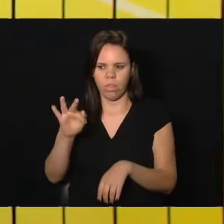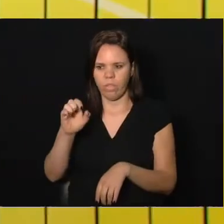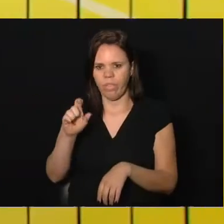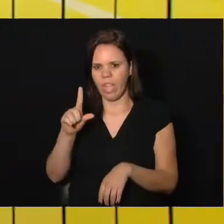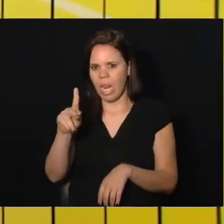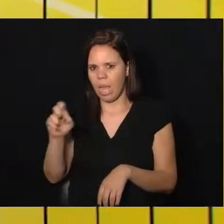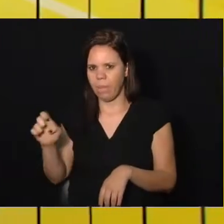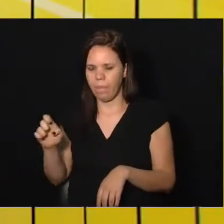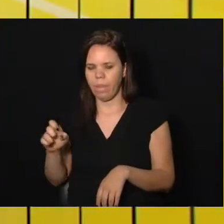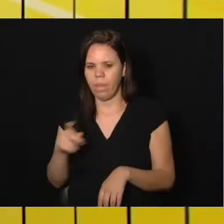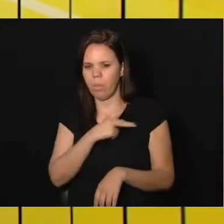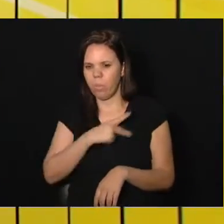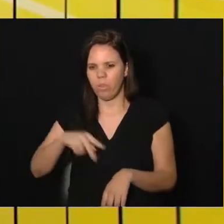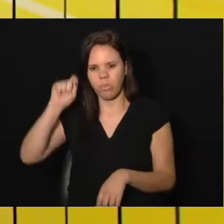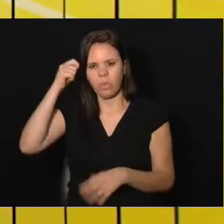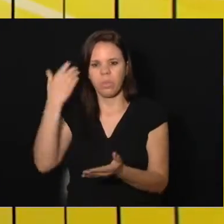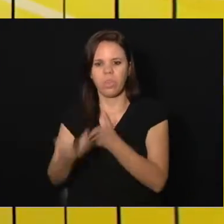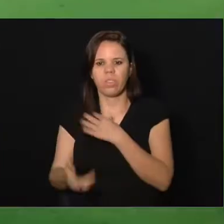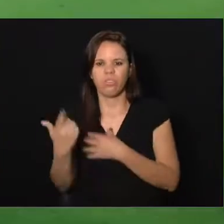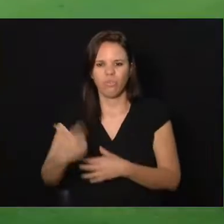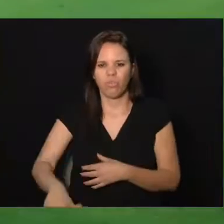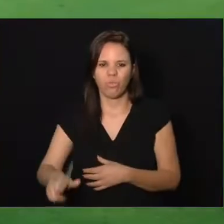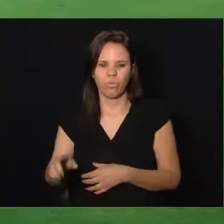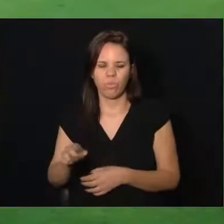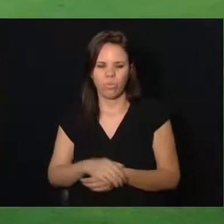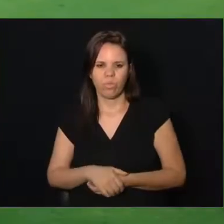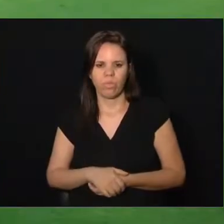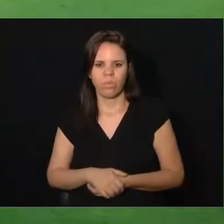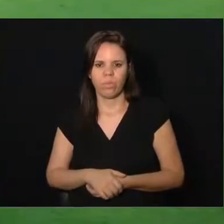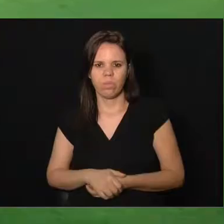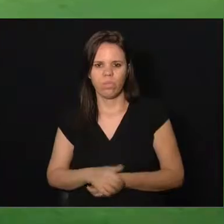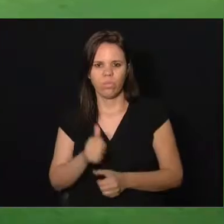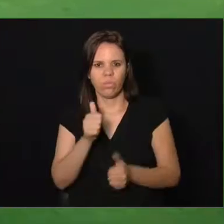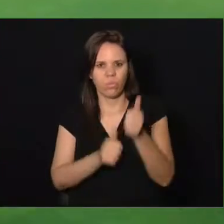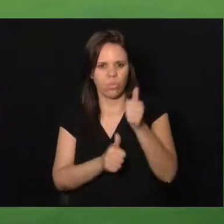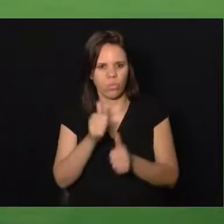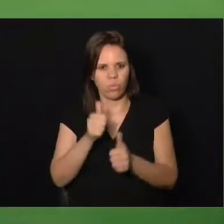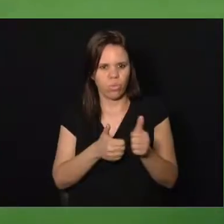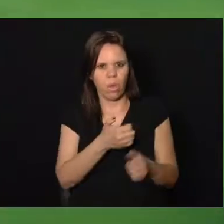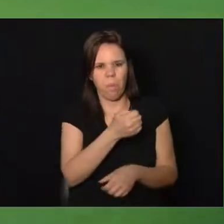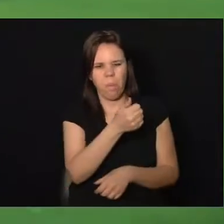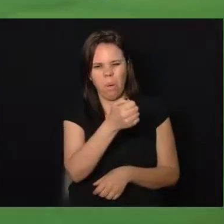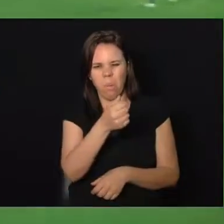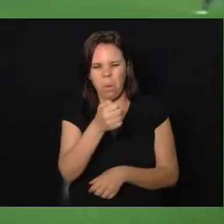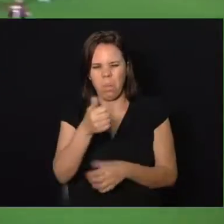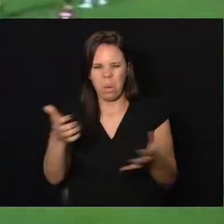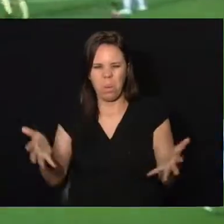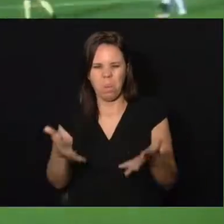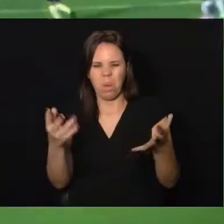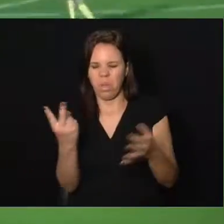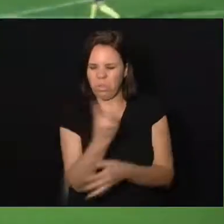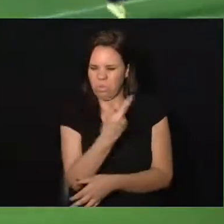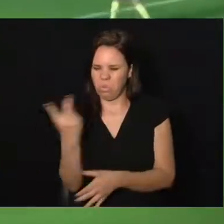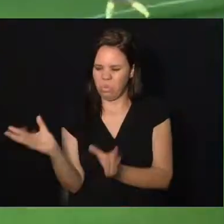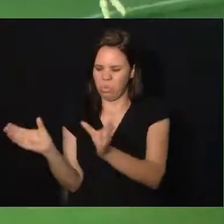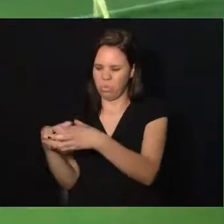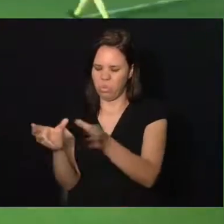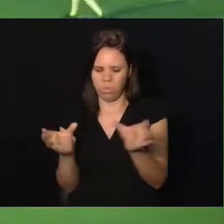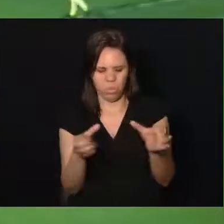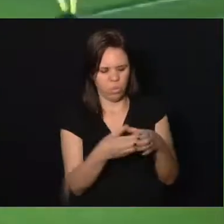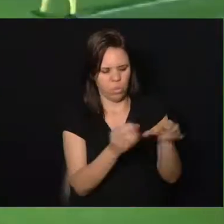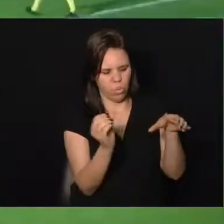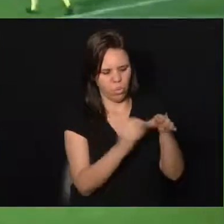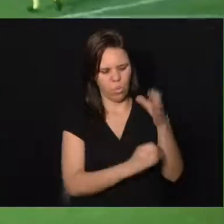Ponte Preta perdeu mais uma na Série B. Com um futebol de pouca inspiração das duas equipes, o gol